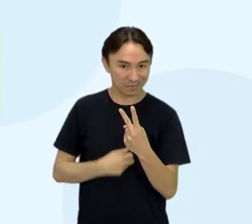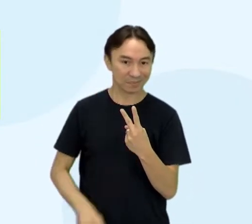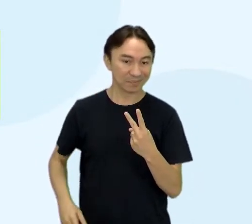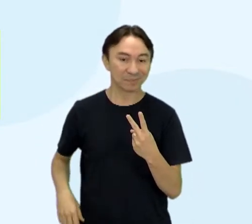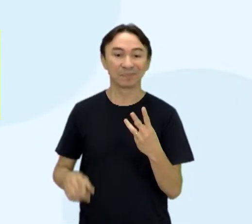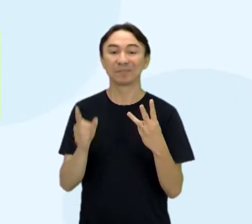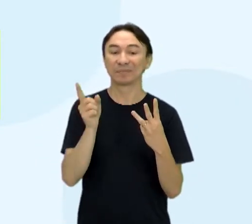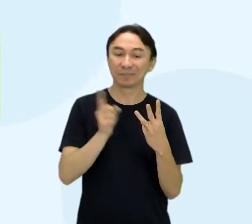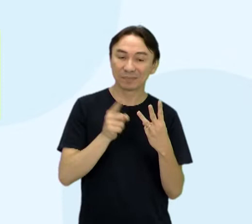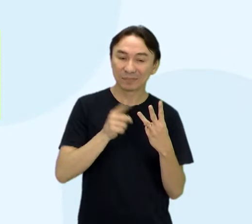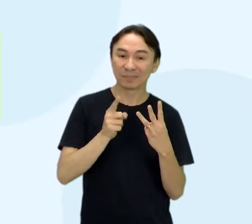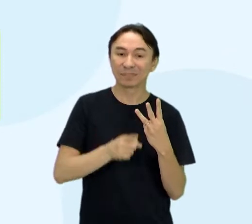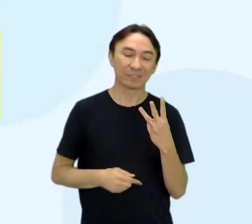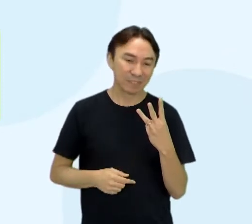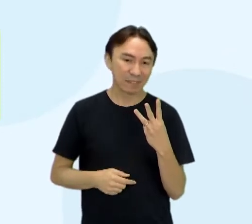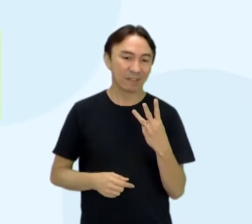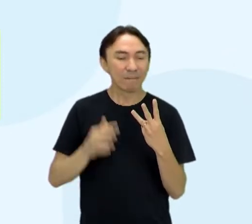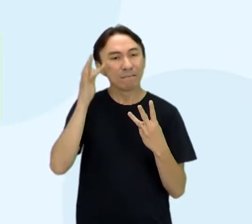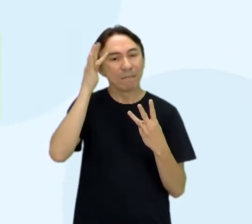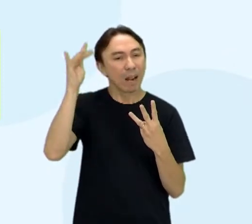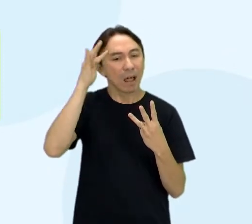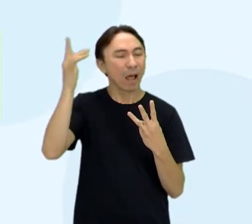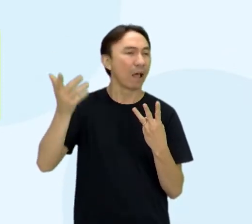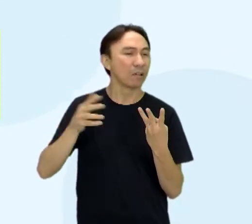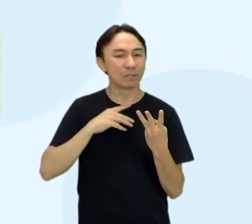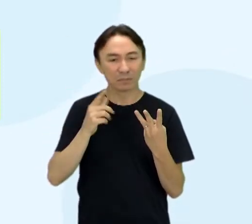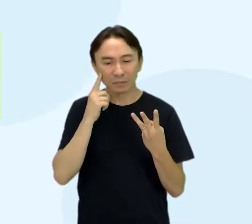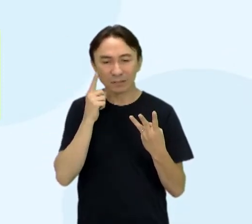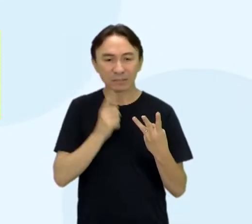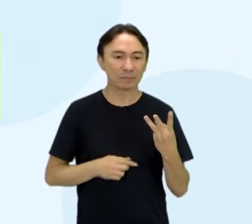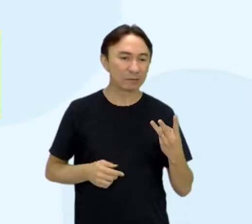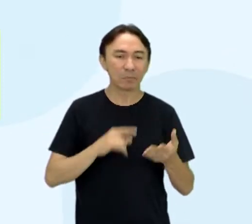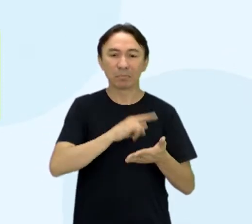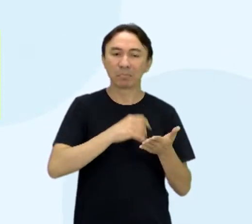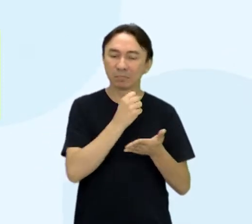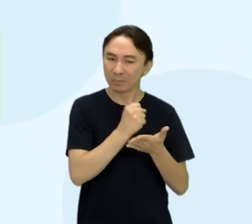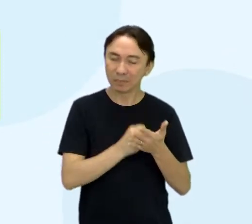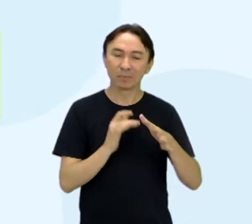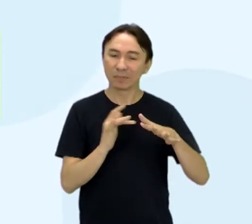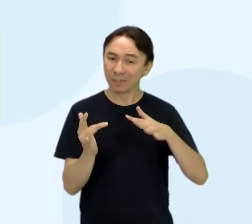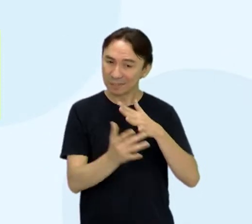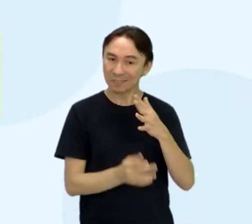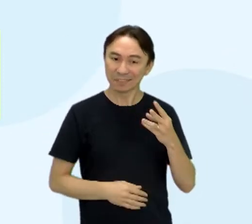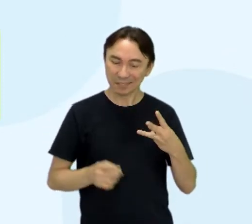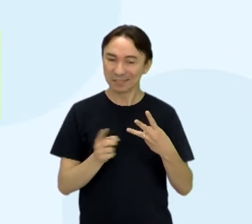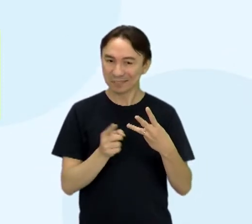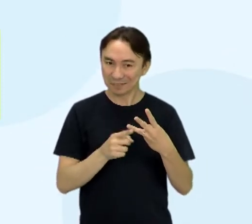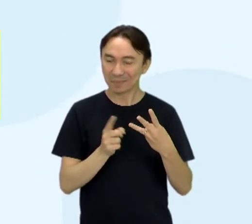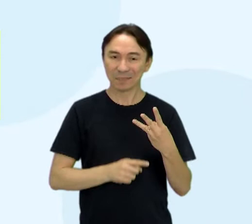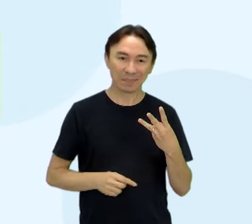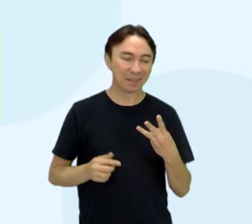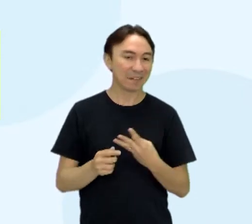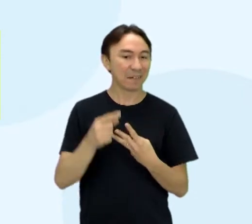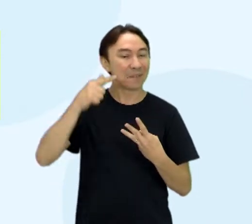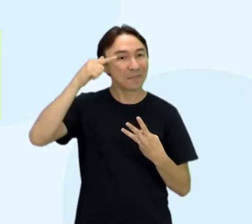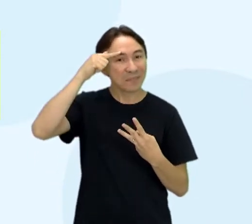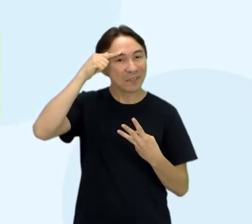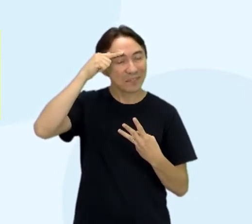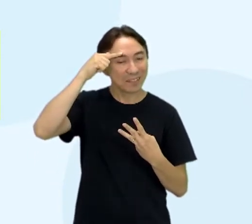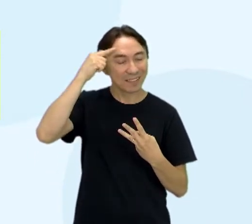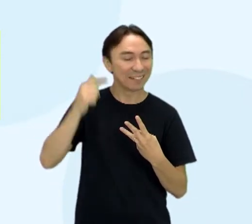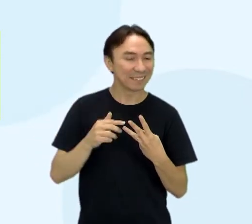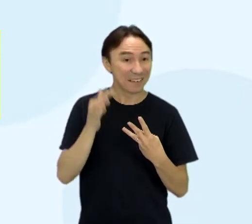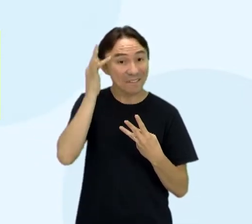as reflexões sobre o poder do contrato social às redes, professora Mafê, Maria Fernanda, e ainda o professor Tiago, encarregado das